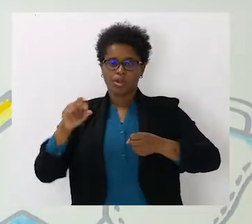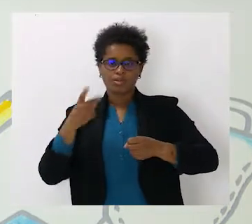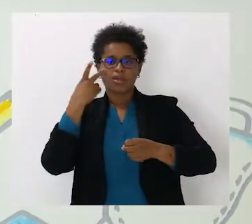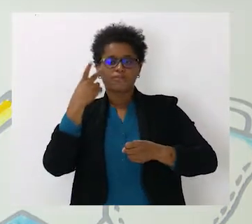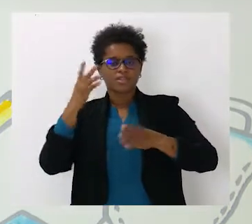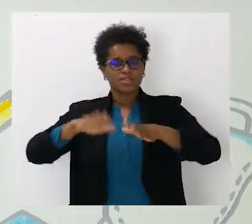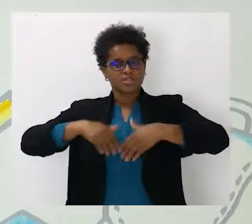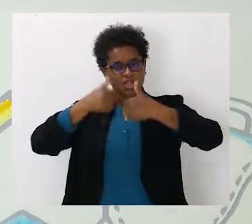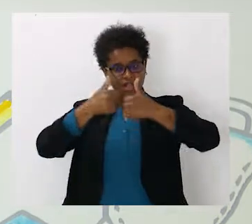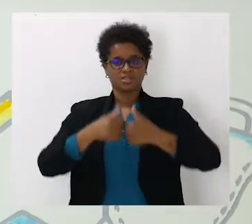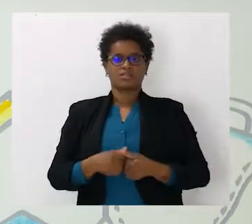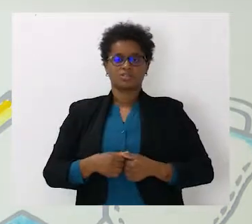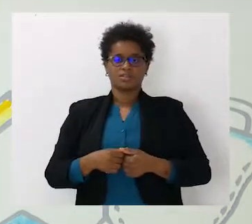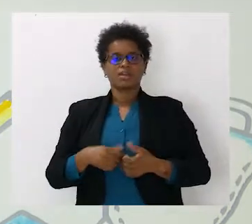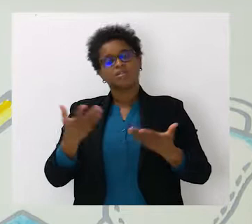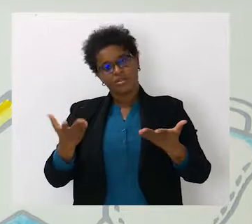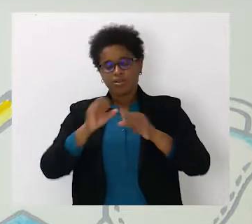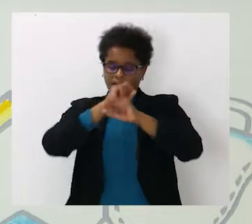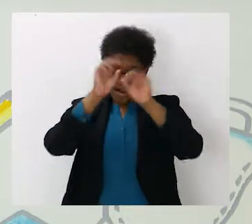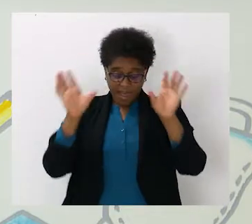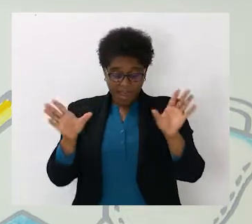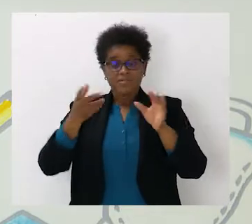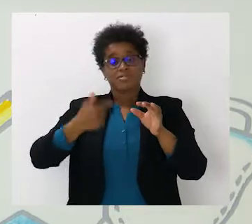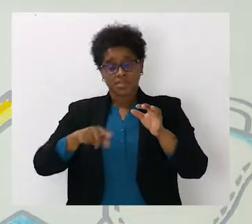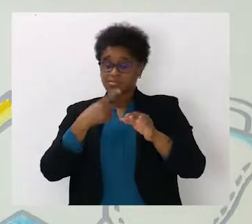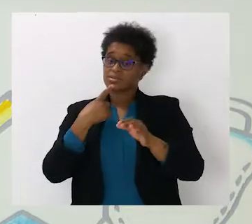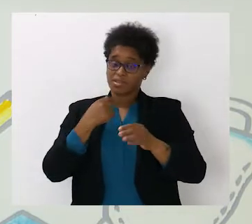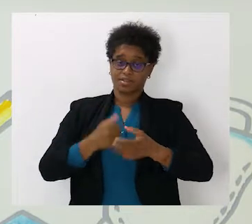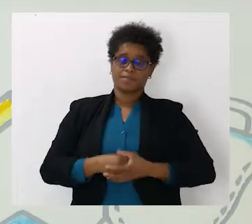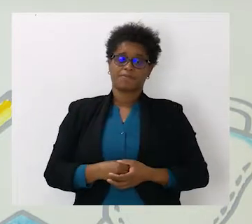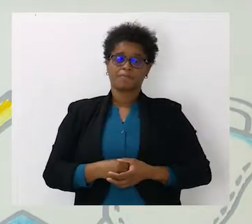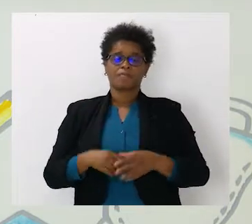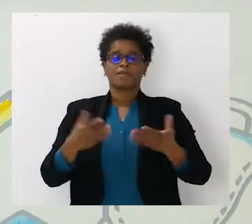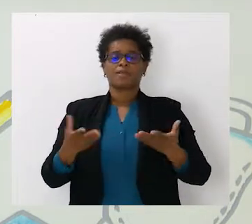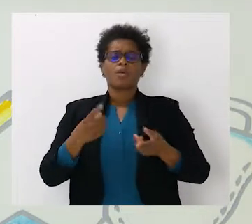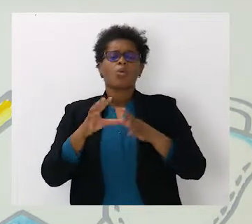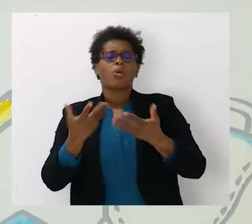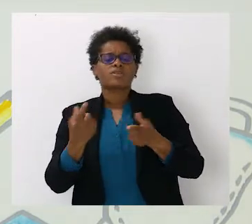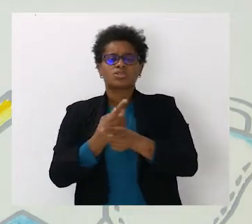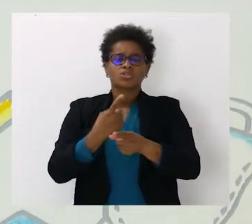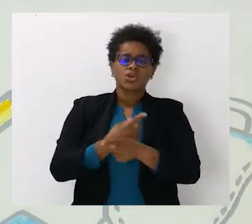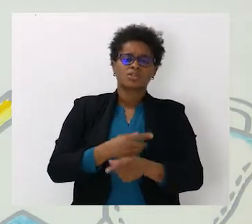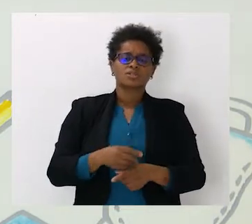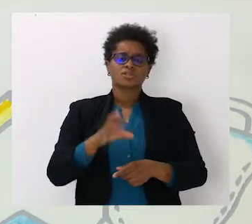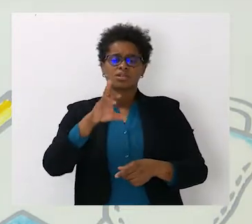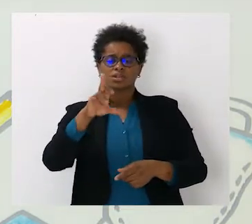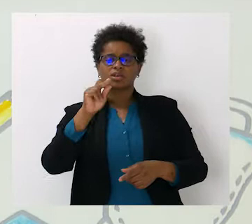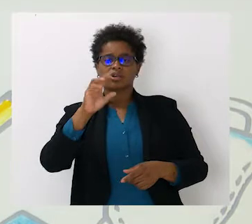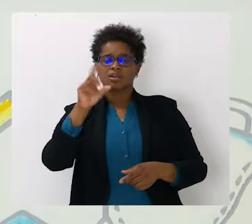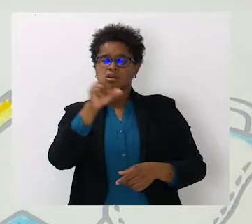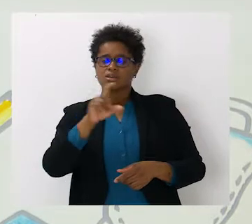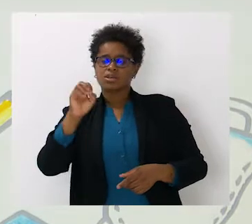a vida nas cidades, portanto, é lógico, tentamos perceber quais são as causas, as